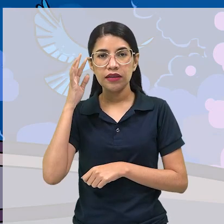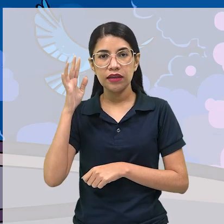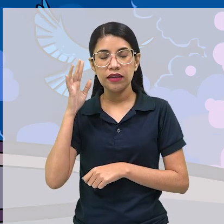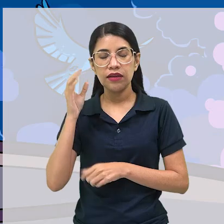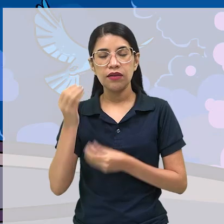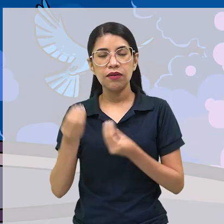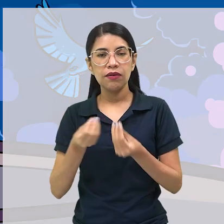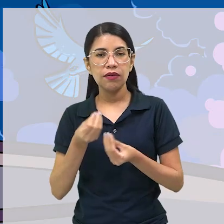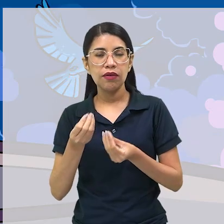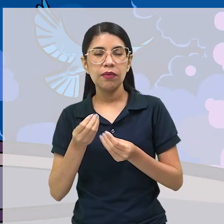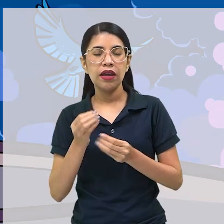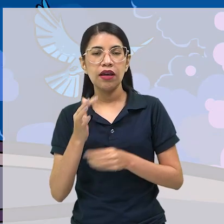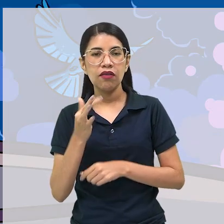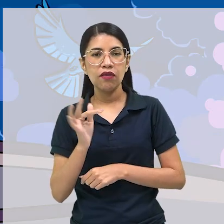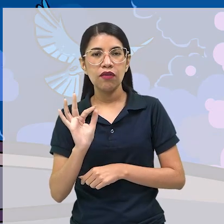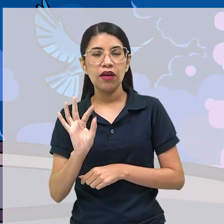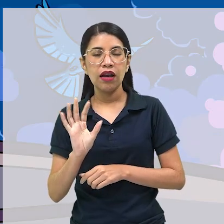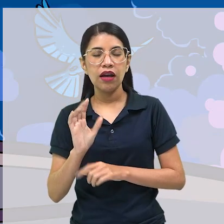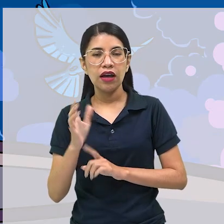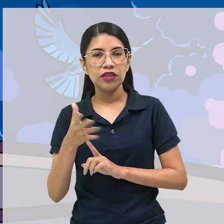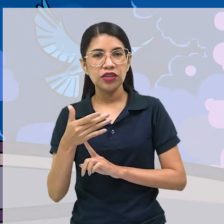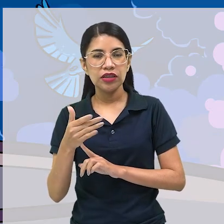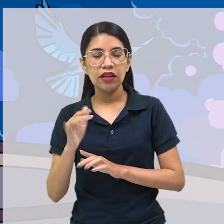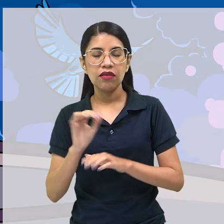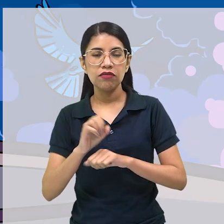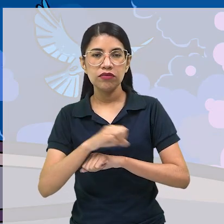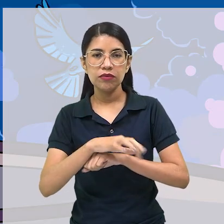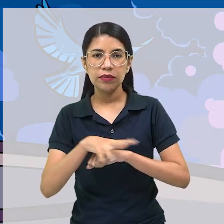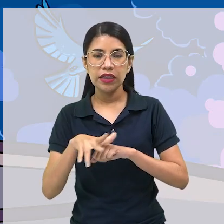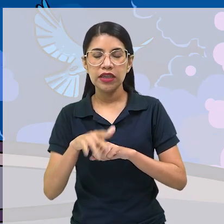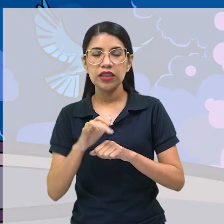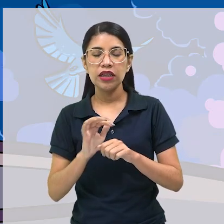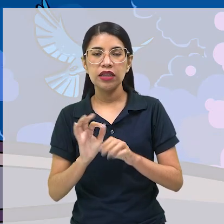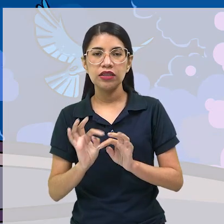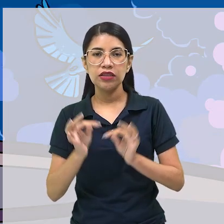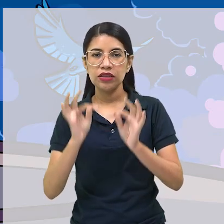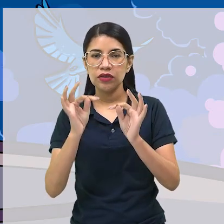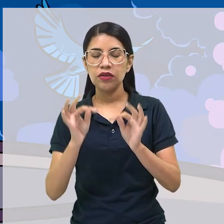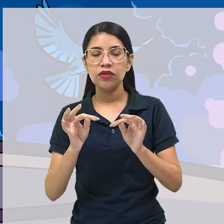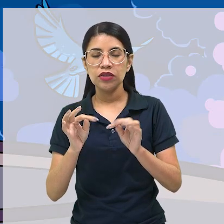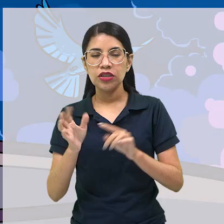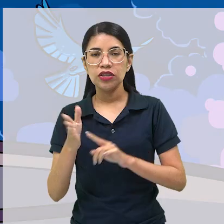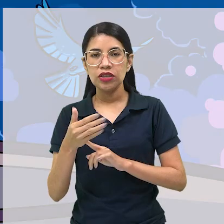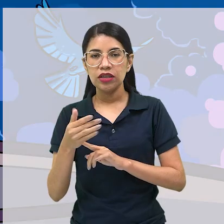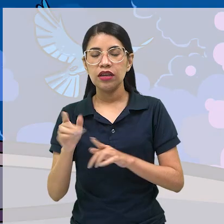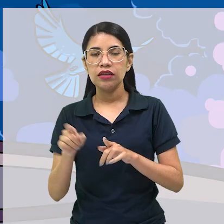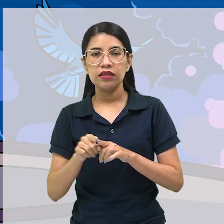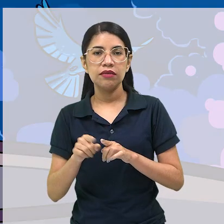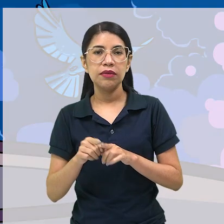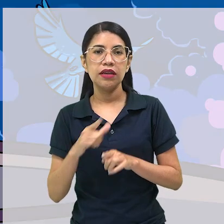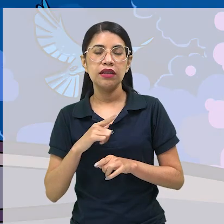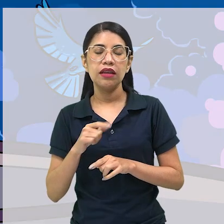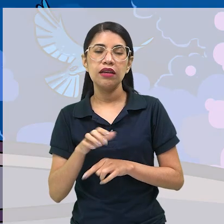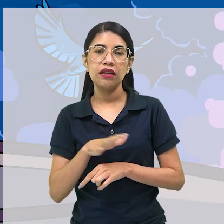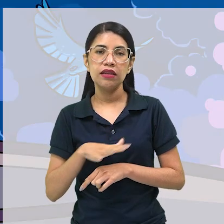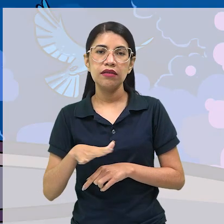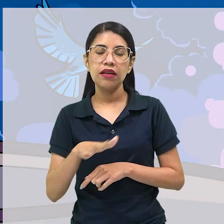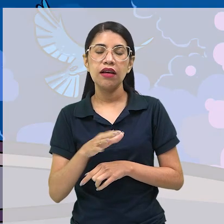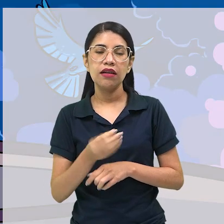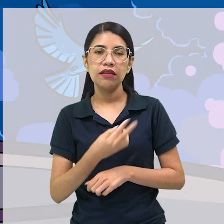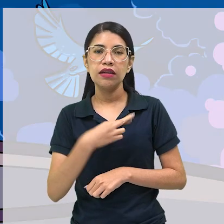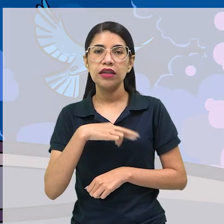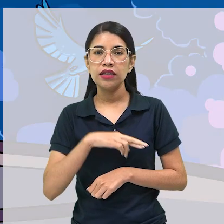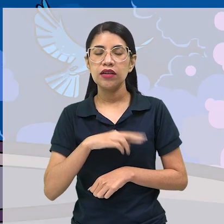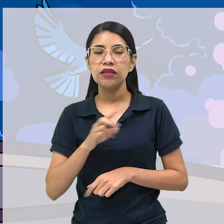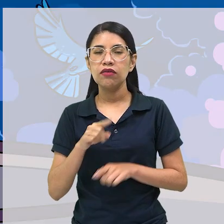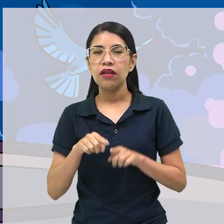que são as redes digitais, as redes sociais, as tecnologias digitais que permeiam também o universo religioso.